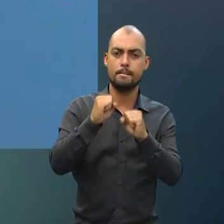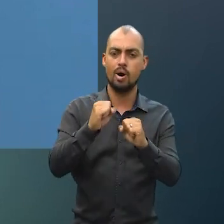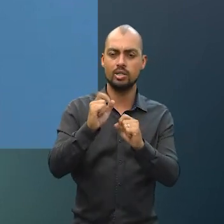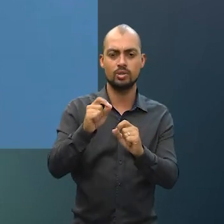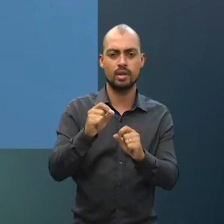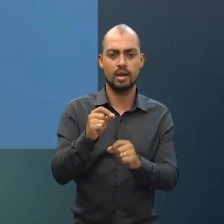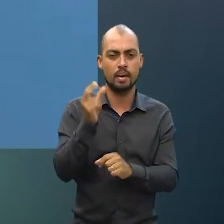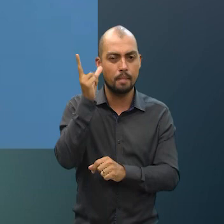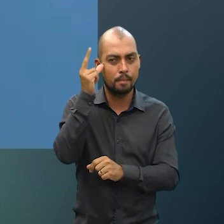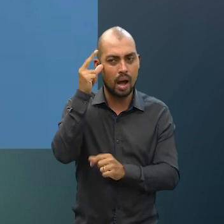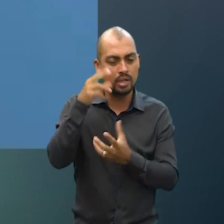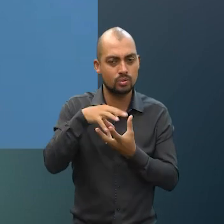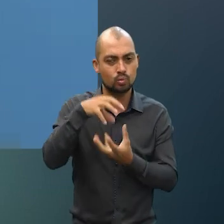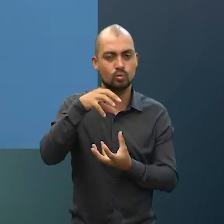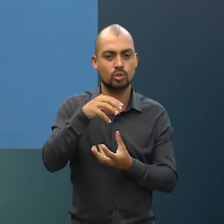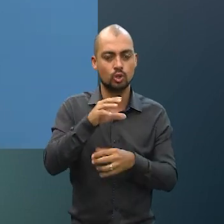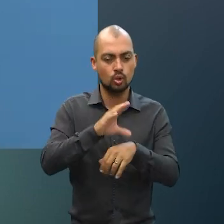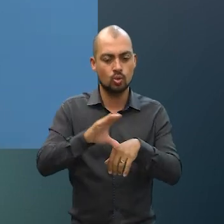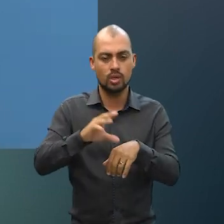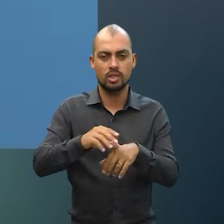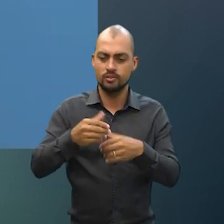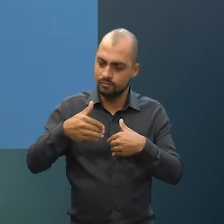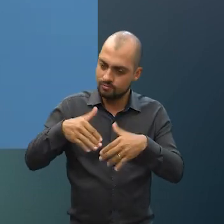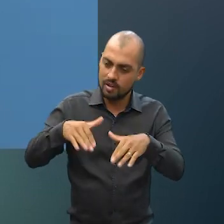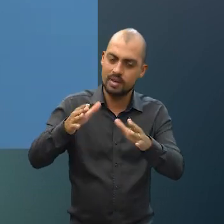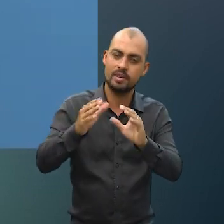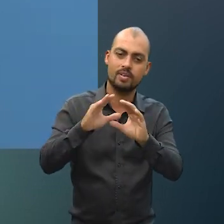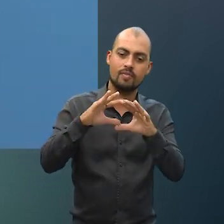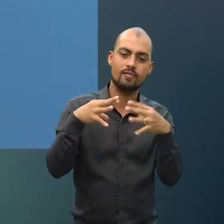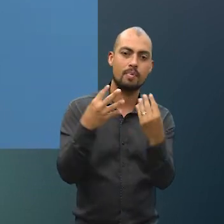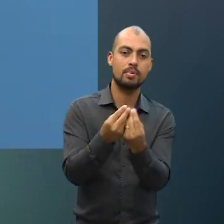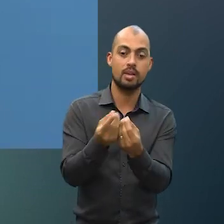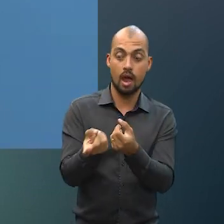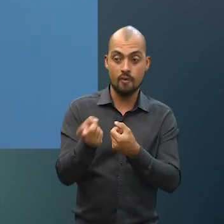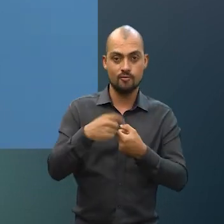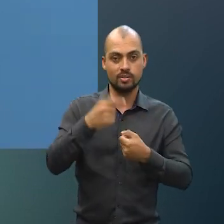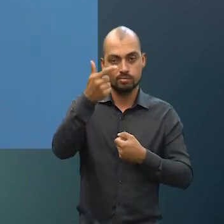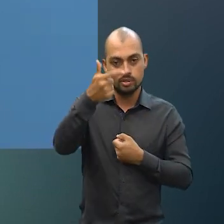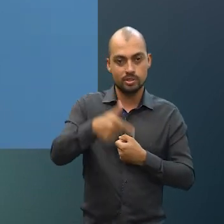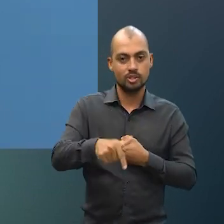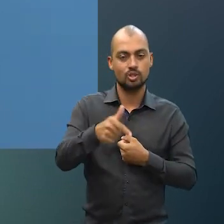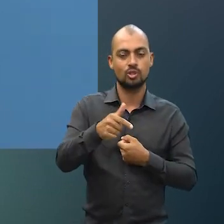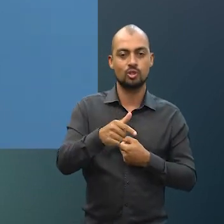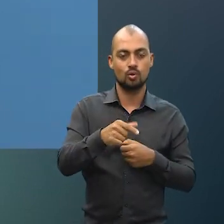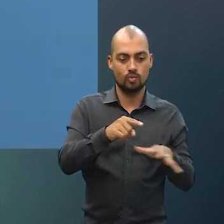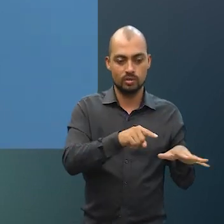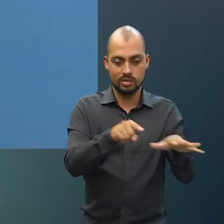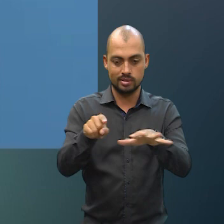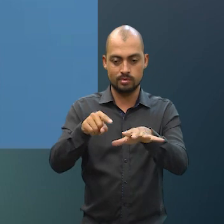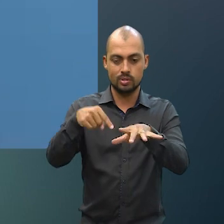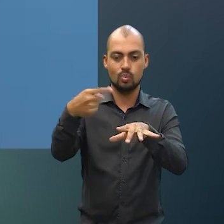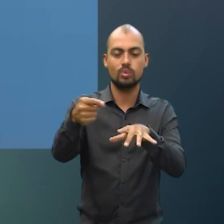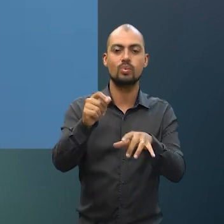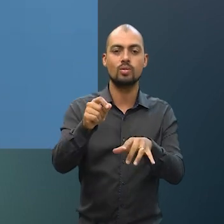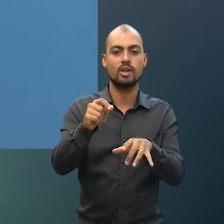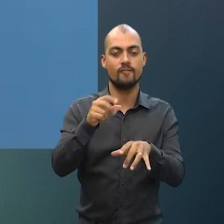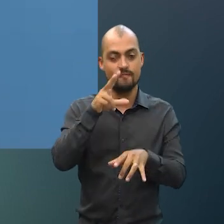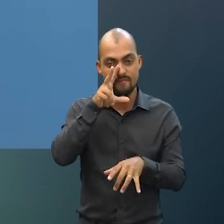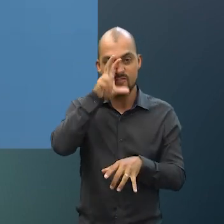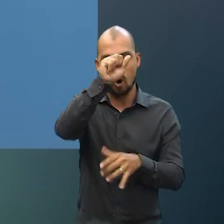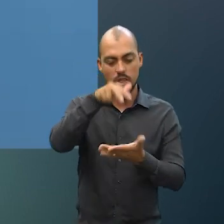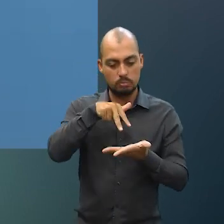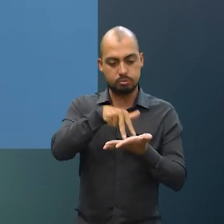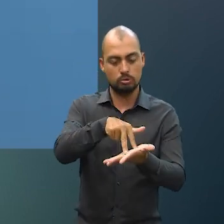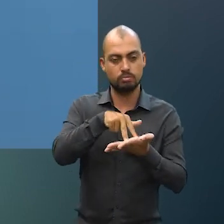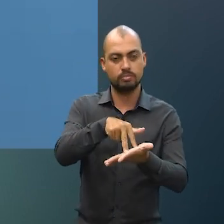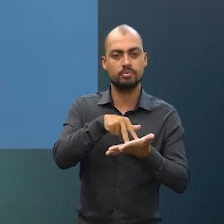Páscoa tranquila com a família e voltamos na semana seguinte com força total para fazer acontecer. E não